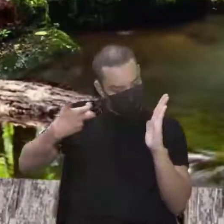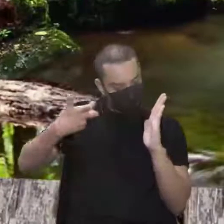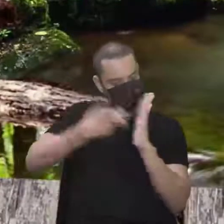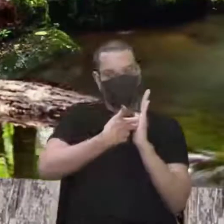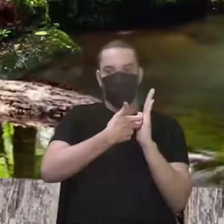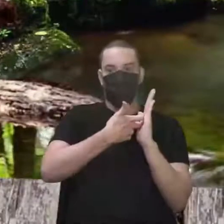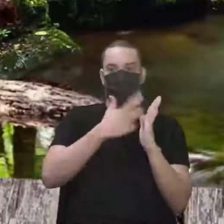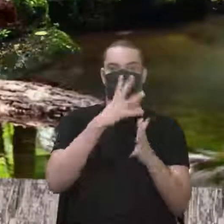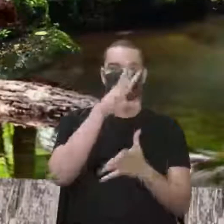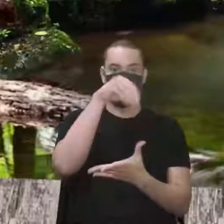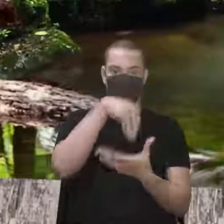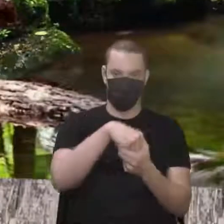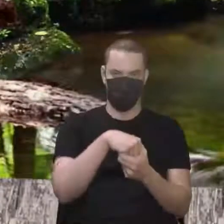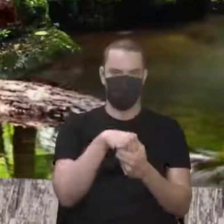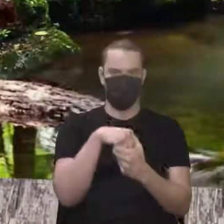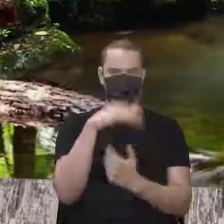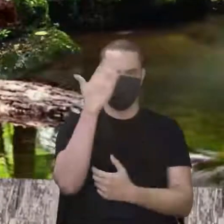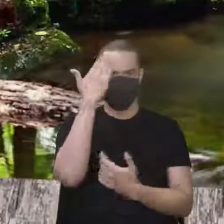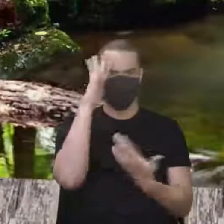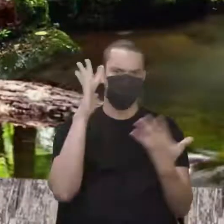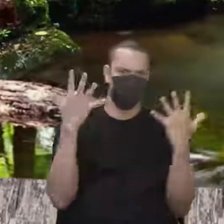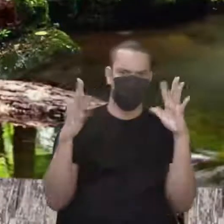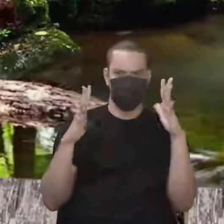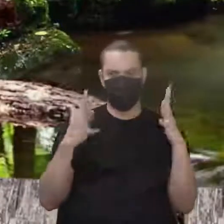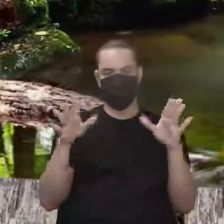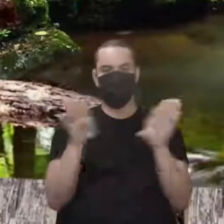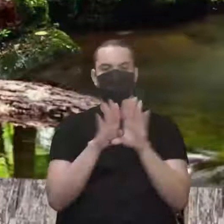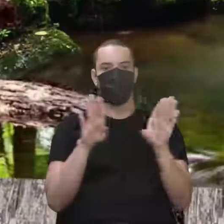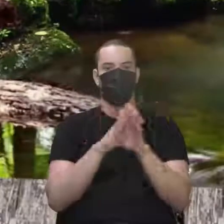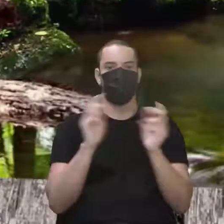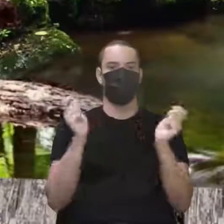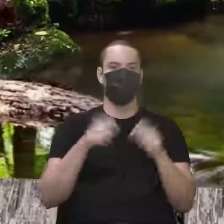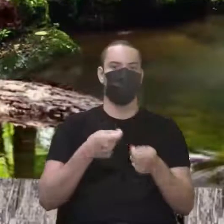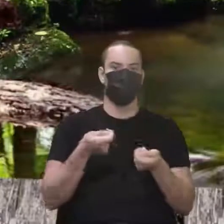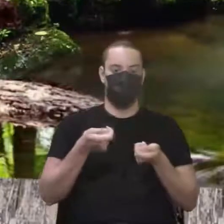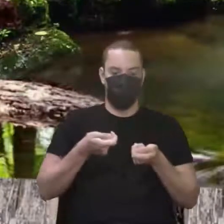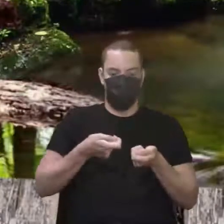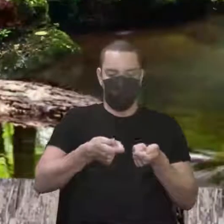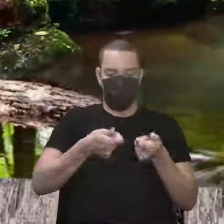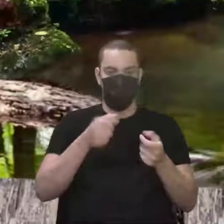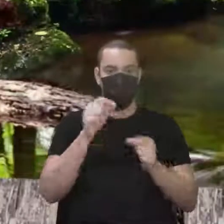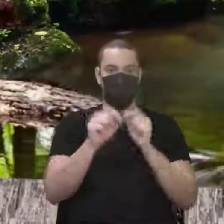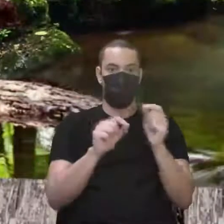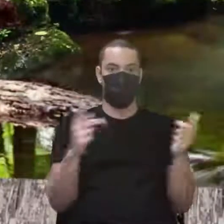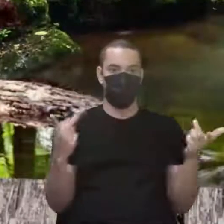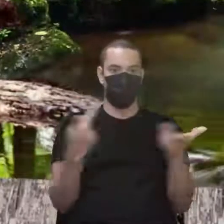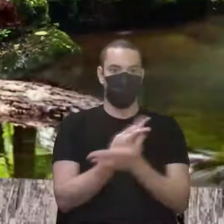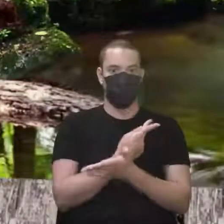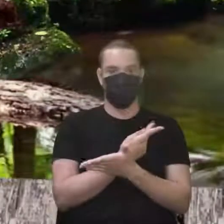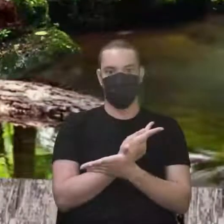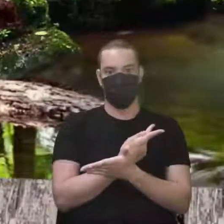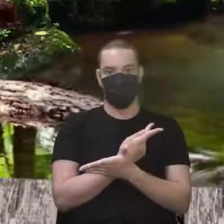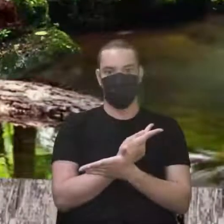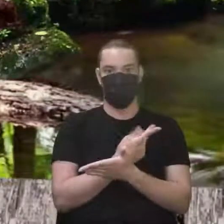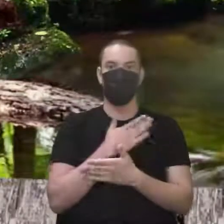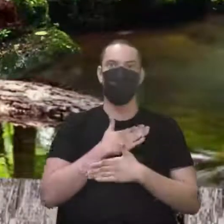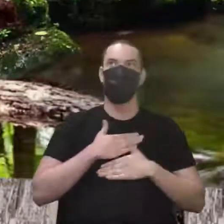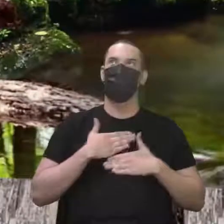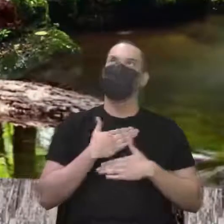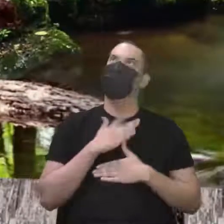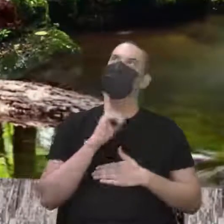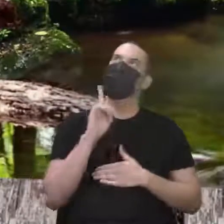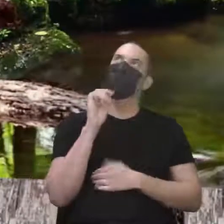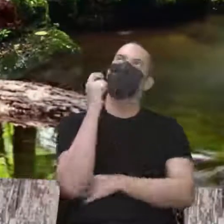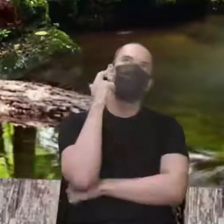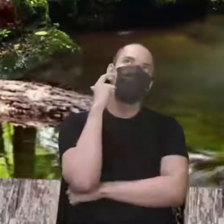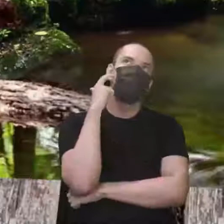organismo, entendeu? E aí eu posso provocar, não gostei dessa palavra não.